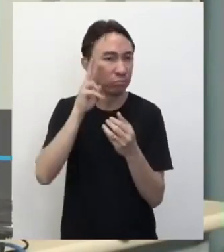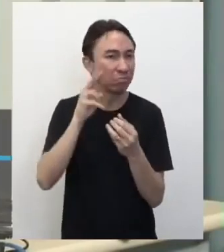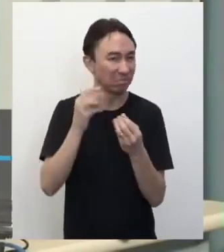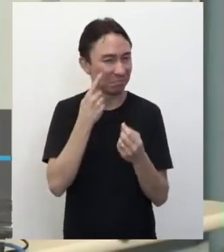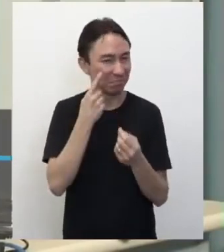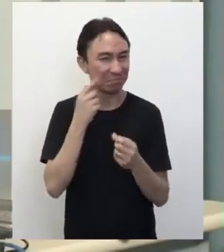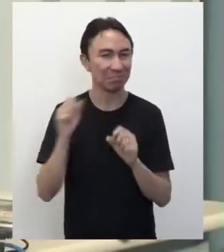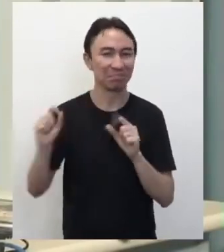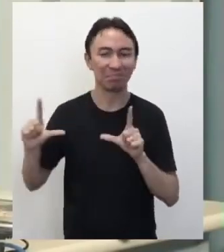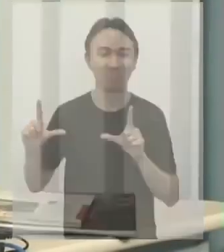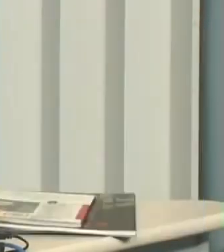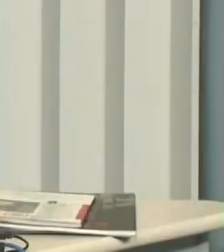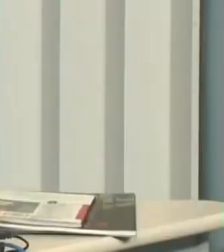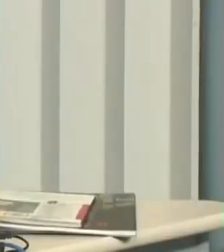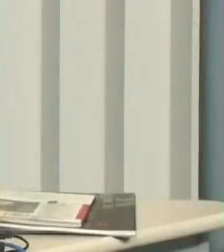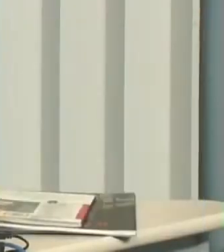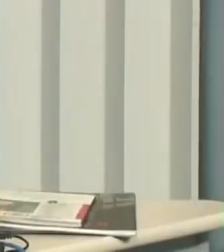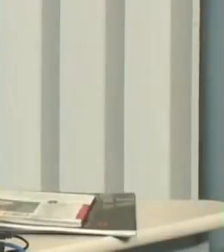crossover. Na telinha.